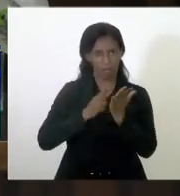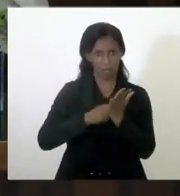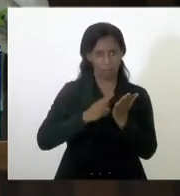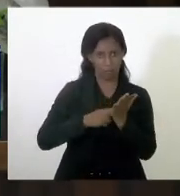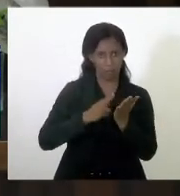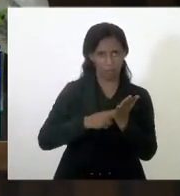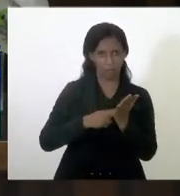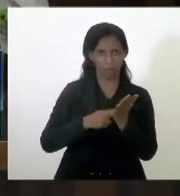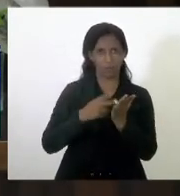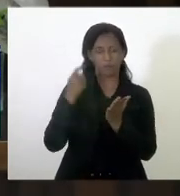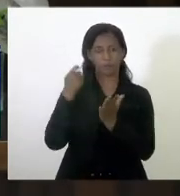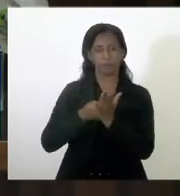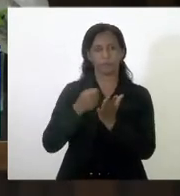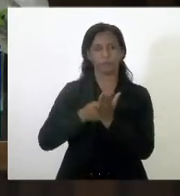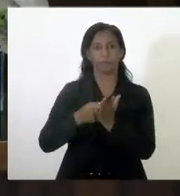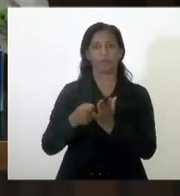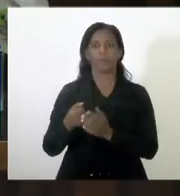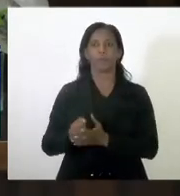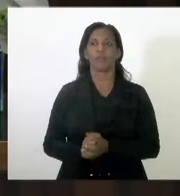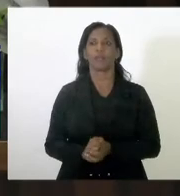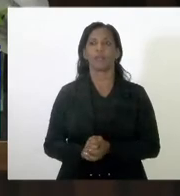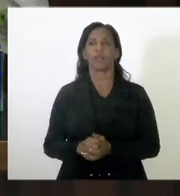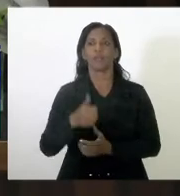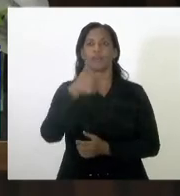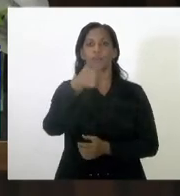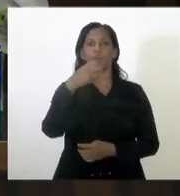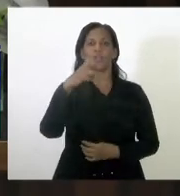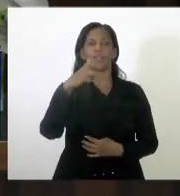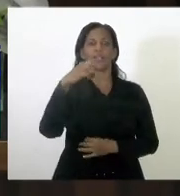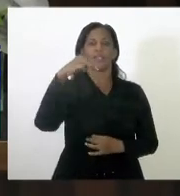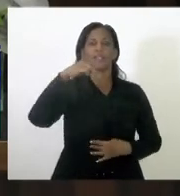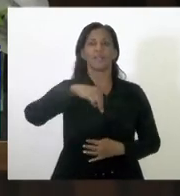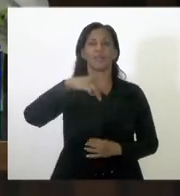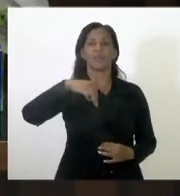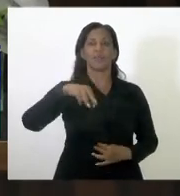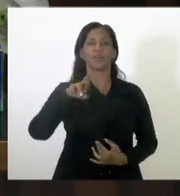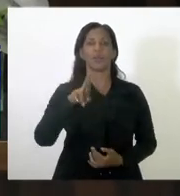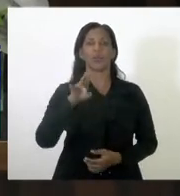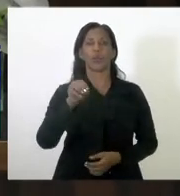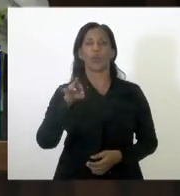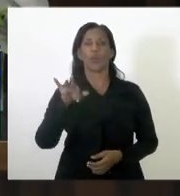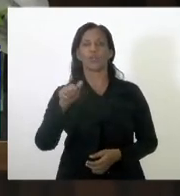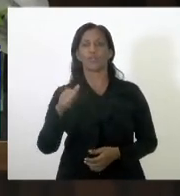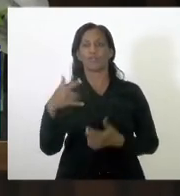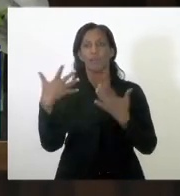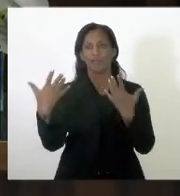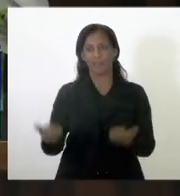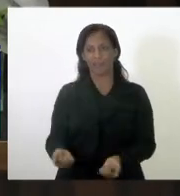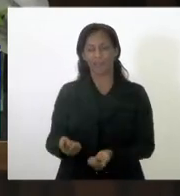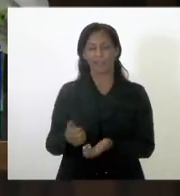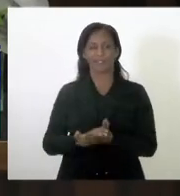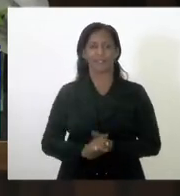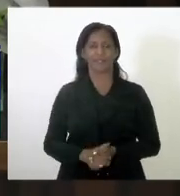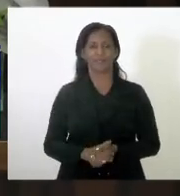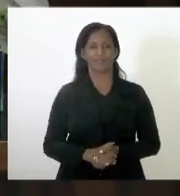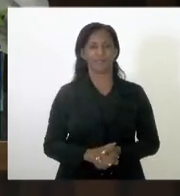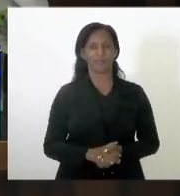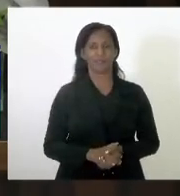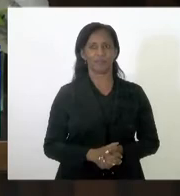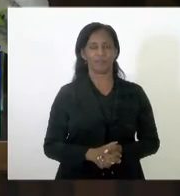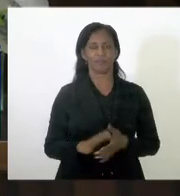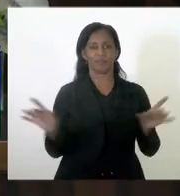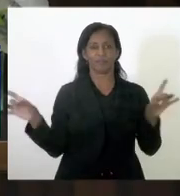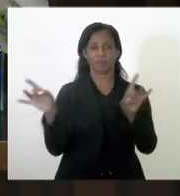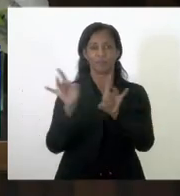forma regimental a prorrogação da presente sessão por 15 minutos, deputado Rosenberg Reis. Seus que aprovam nesse como estão aprovados. Está